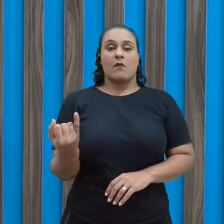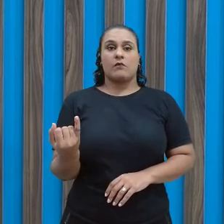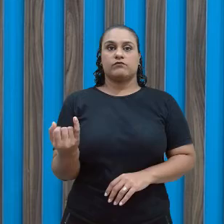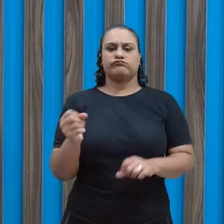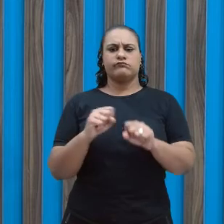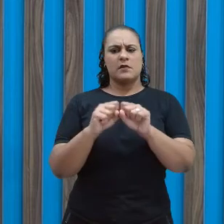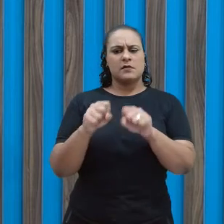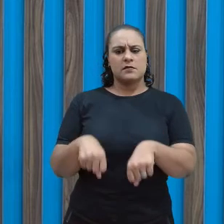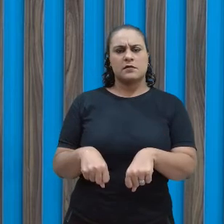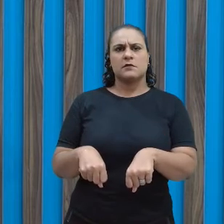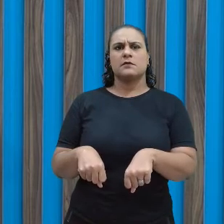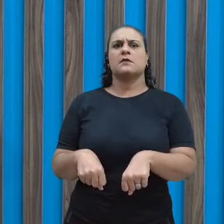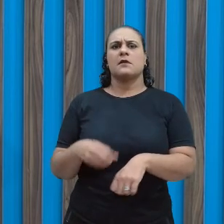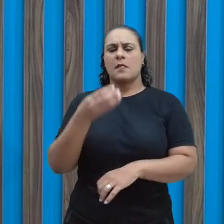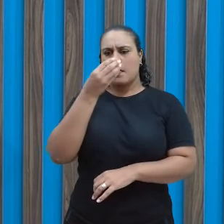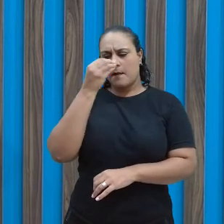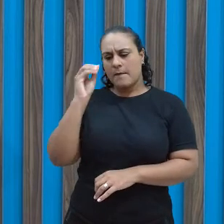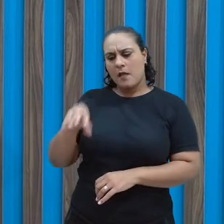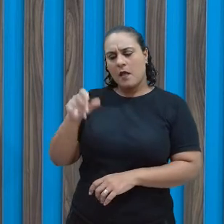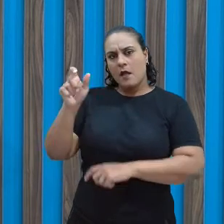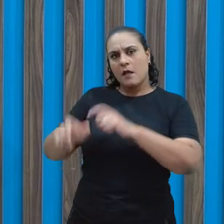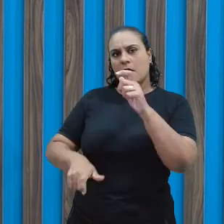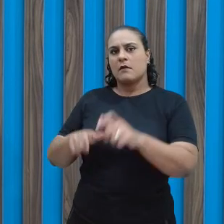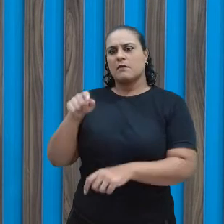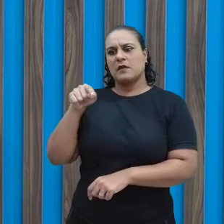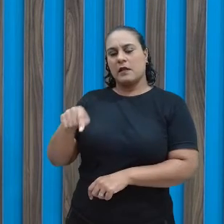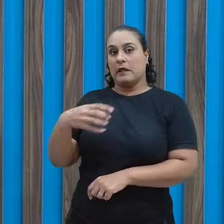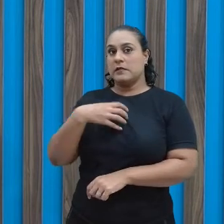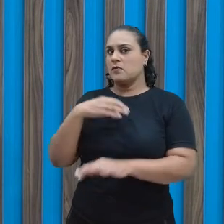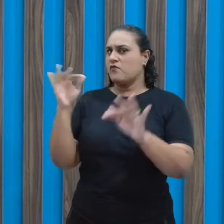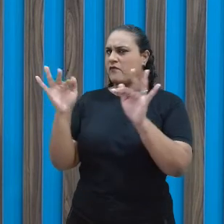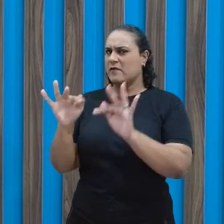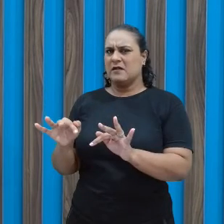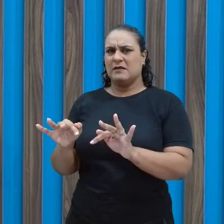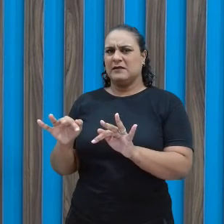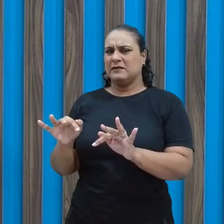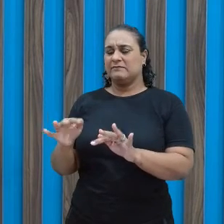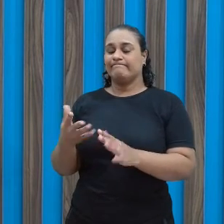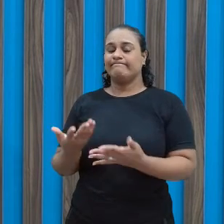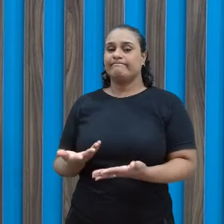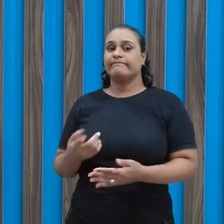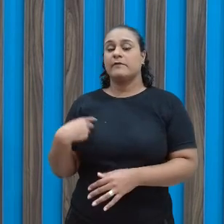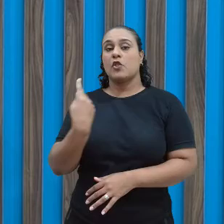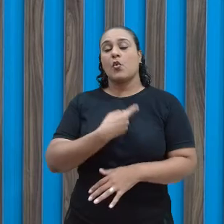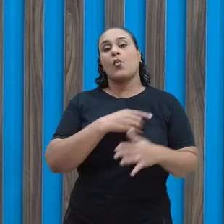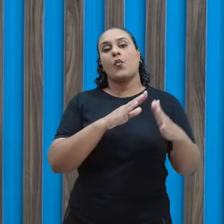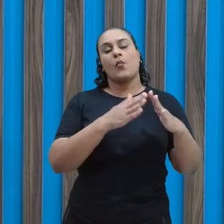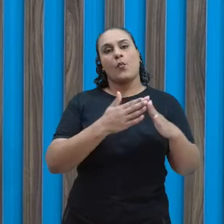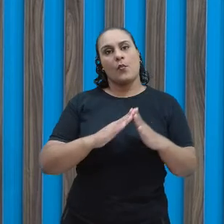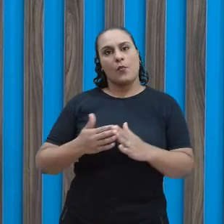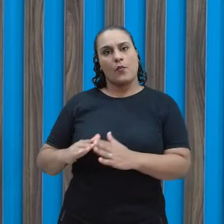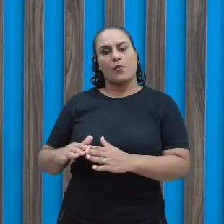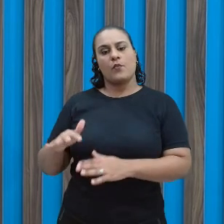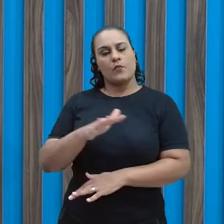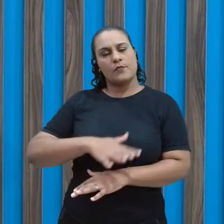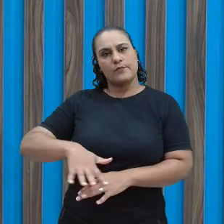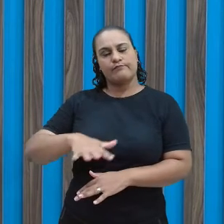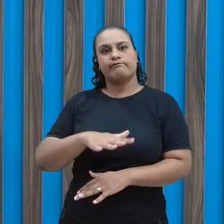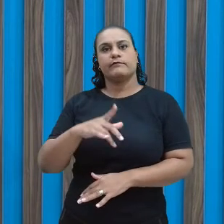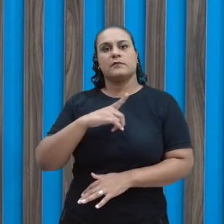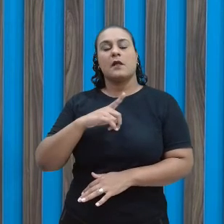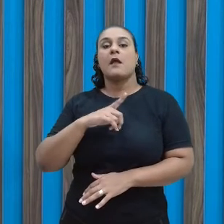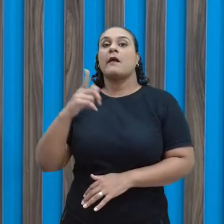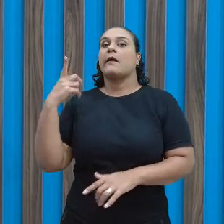sistema que subjuga as pessoas que elas sejam felizes. Então, nas nossas periferias, os espaços que se tem